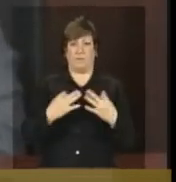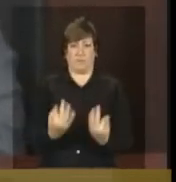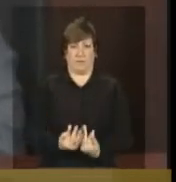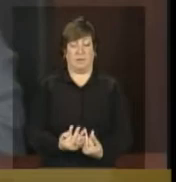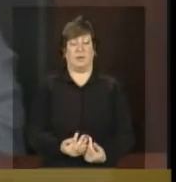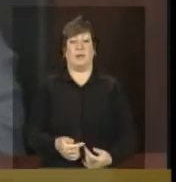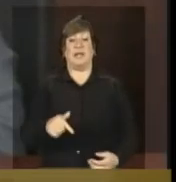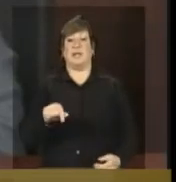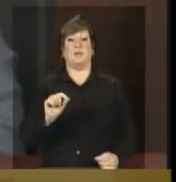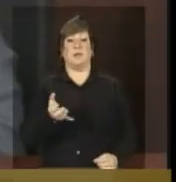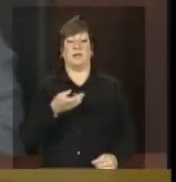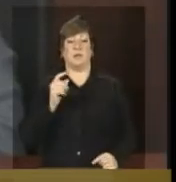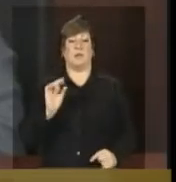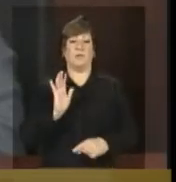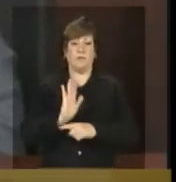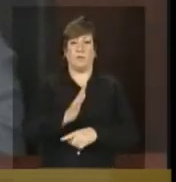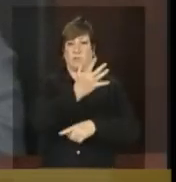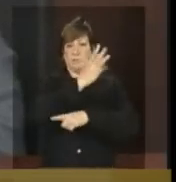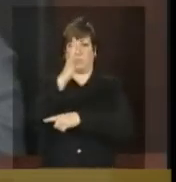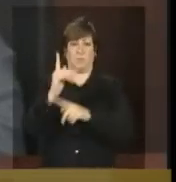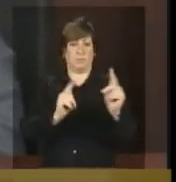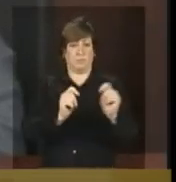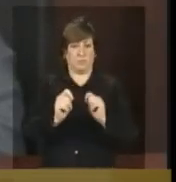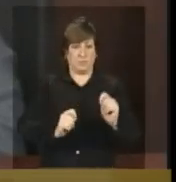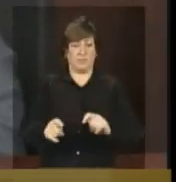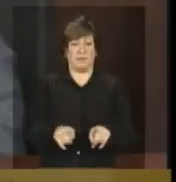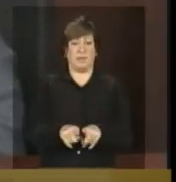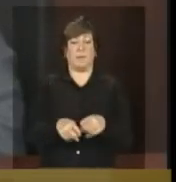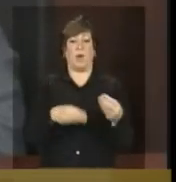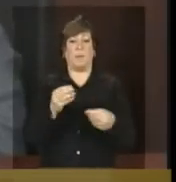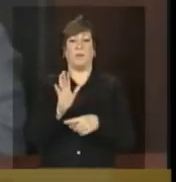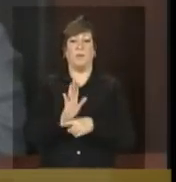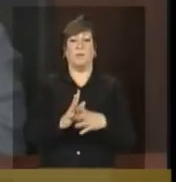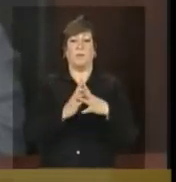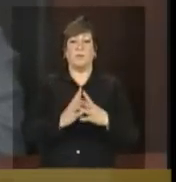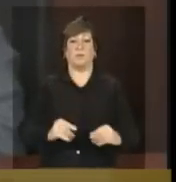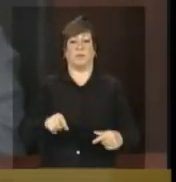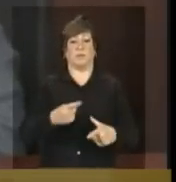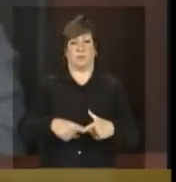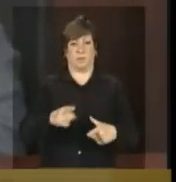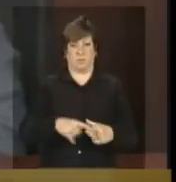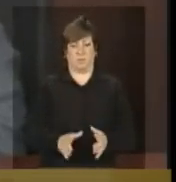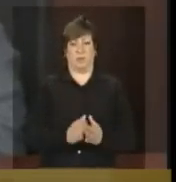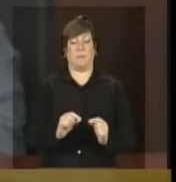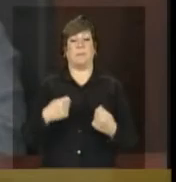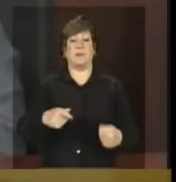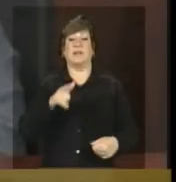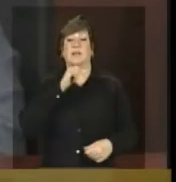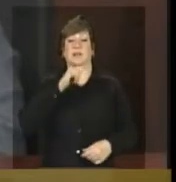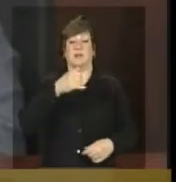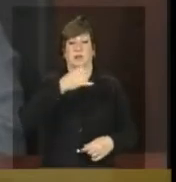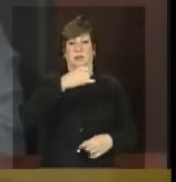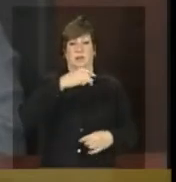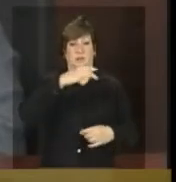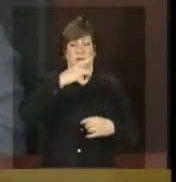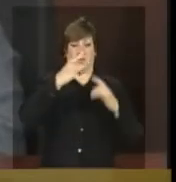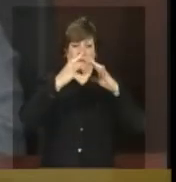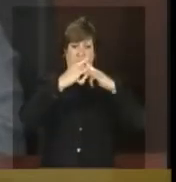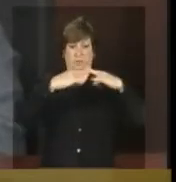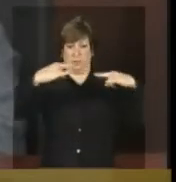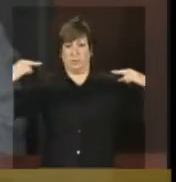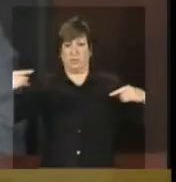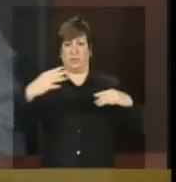é que você protege floresta e lida com a pobreza. Mas a gente precisa ter acesso à energia, condições de moradia